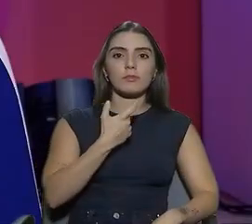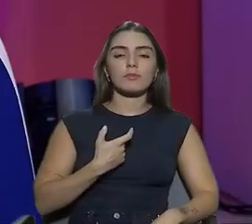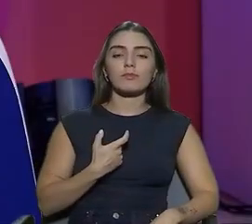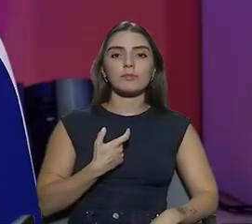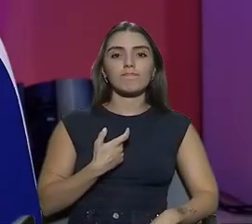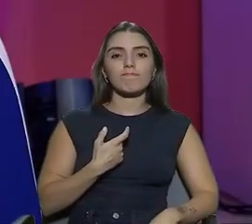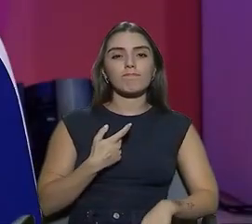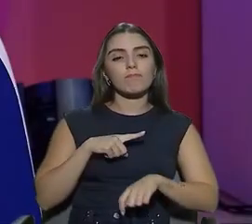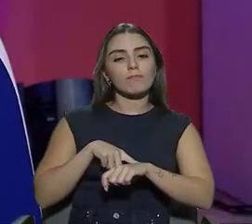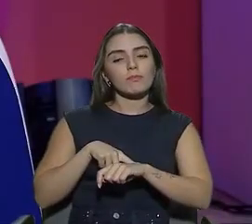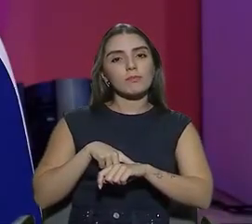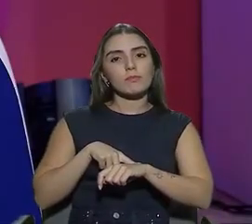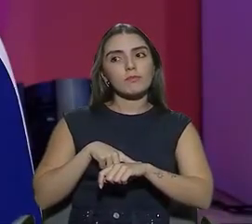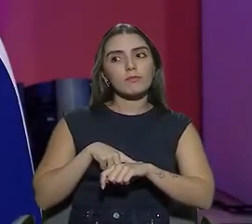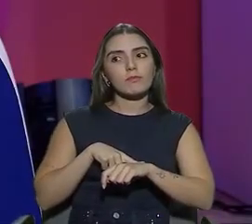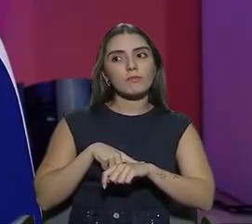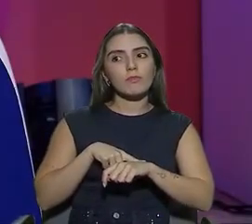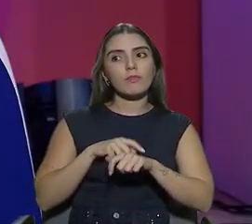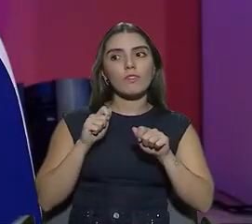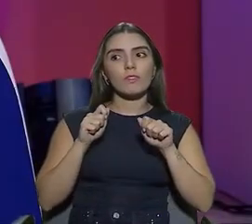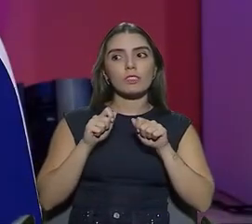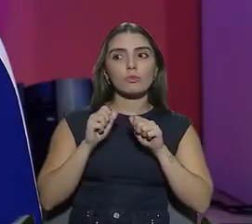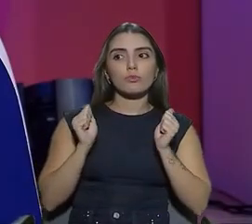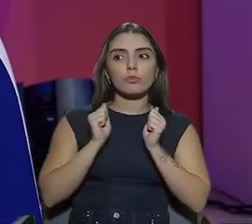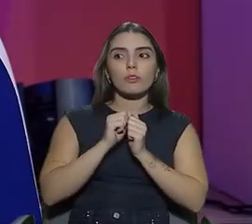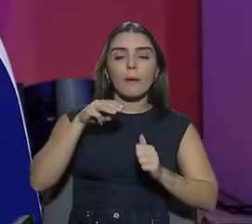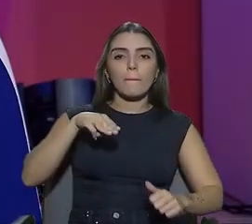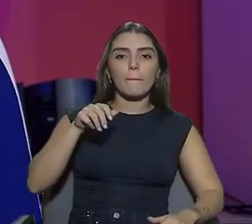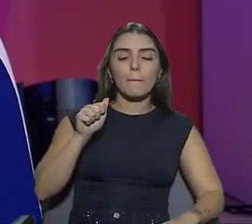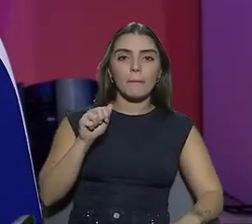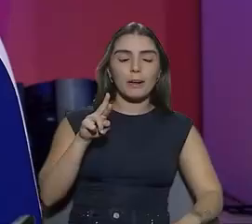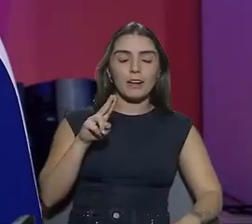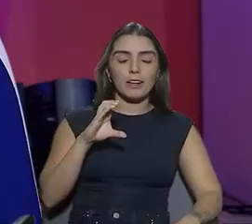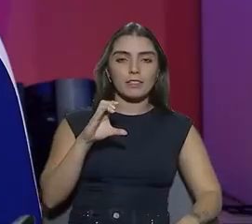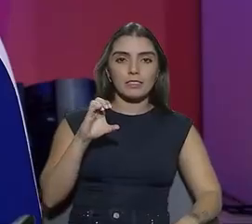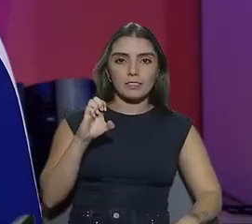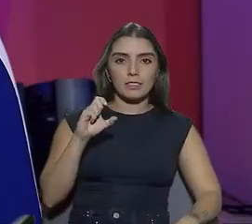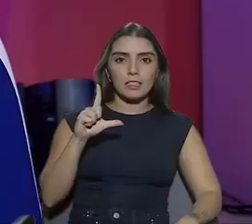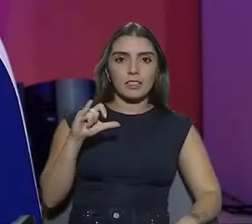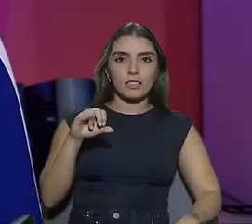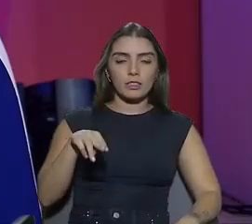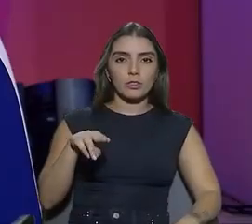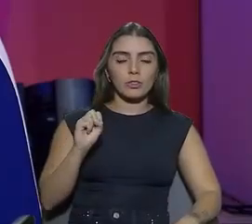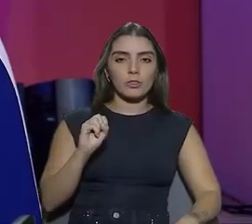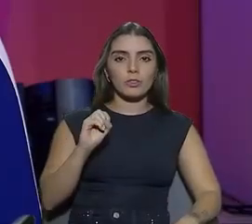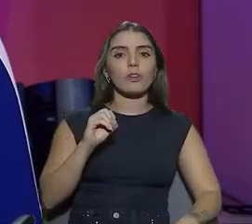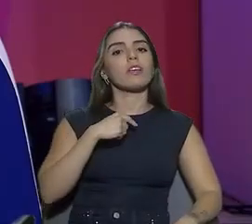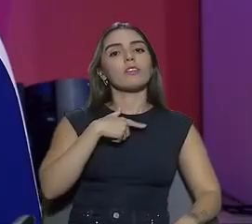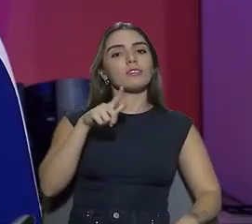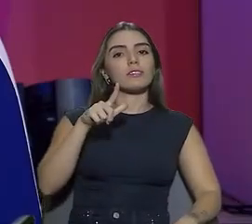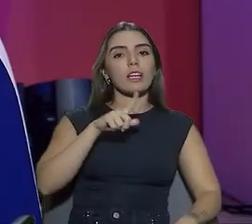fiquei um tempo, né, fazendo oficina com Marcelino, e aí eu teria até uma história para contar, uma longa história para contar, porque